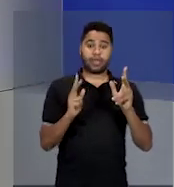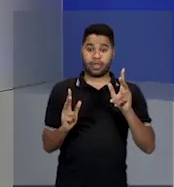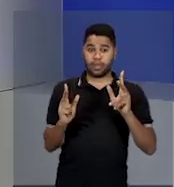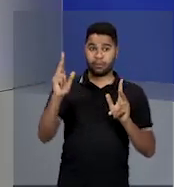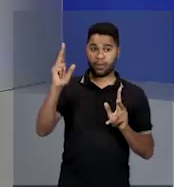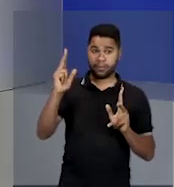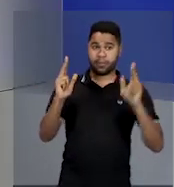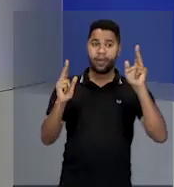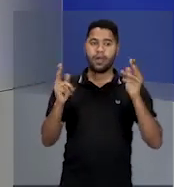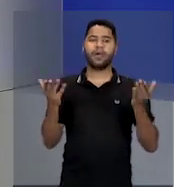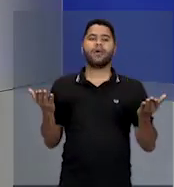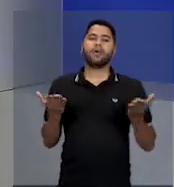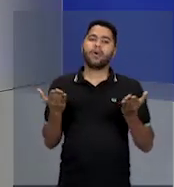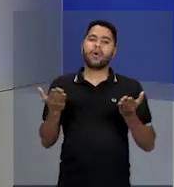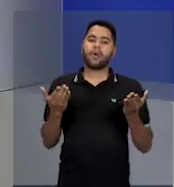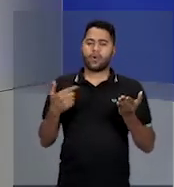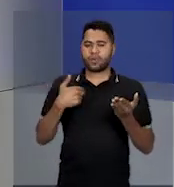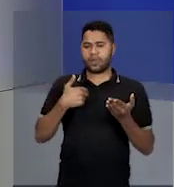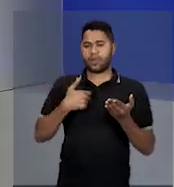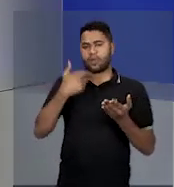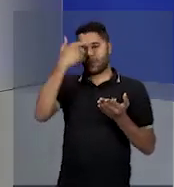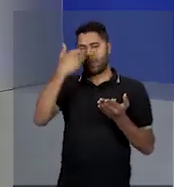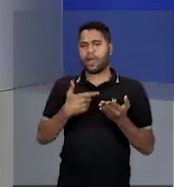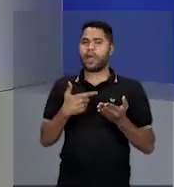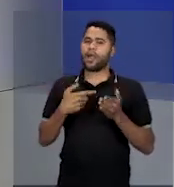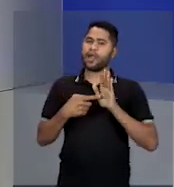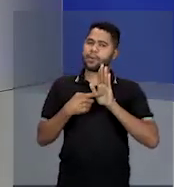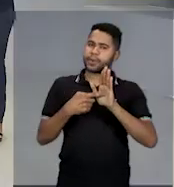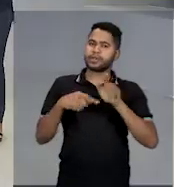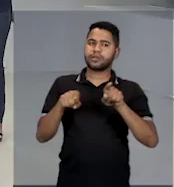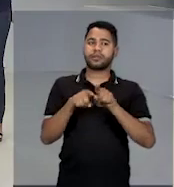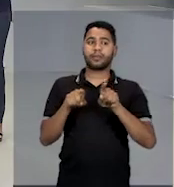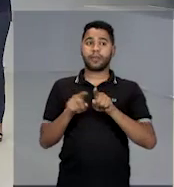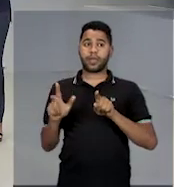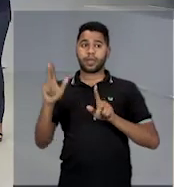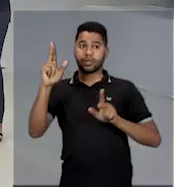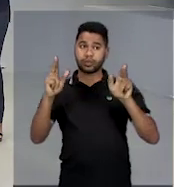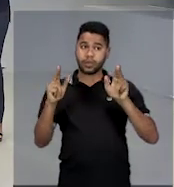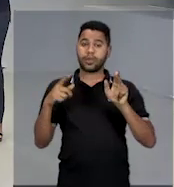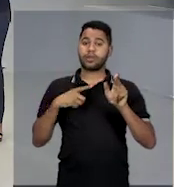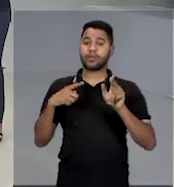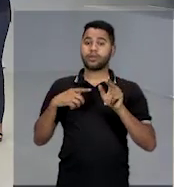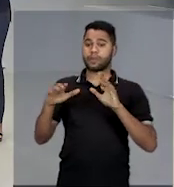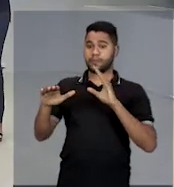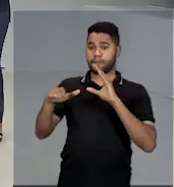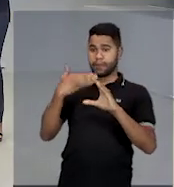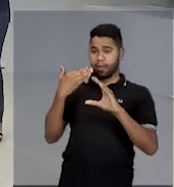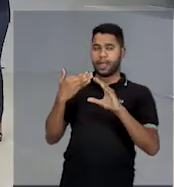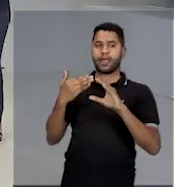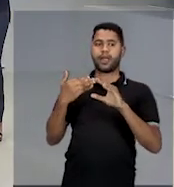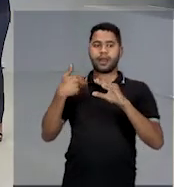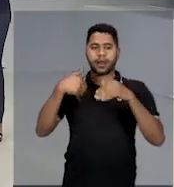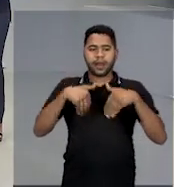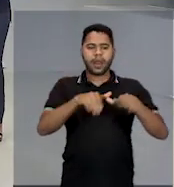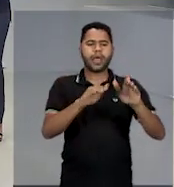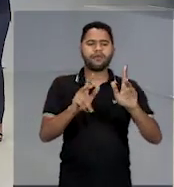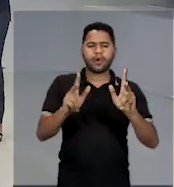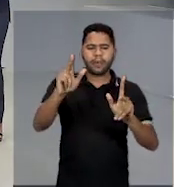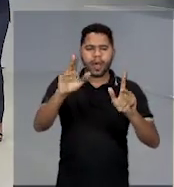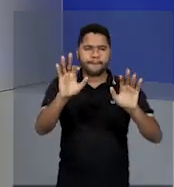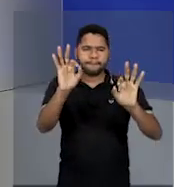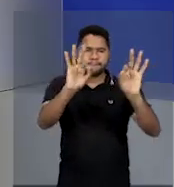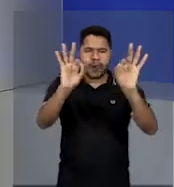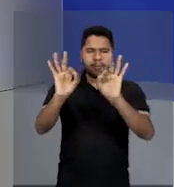Hoje, como apresentadora e editora, eu recebo essa matéria do repórter, levo essa matéria lá para a ilha de edição, monto